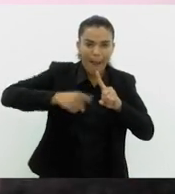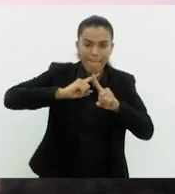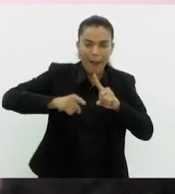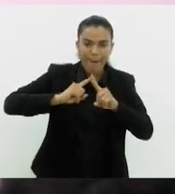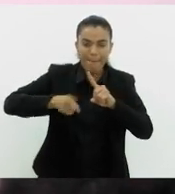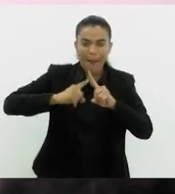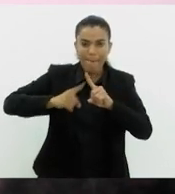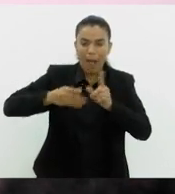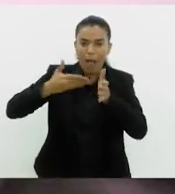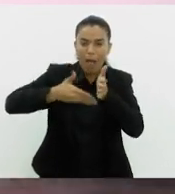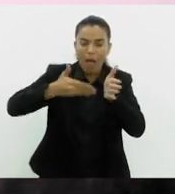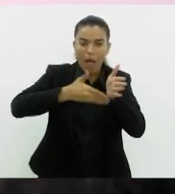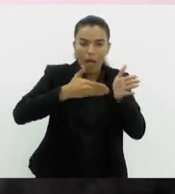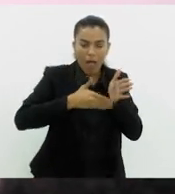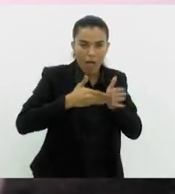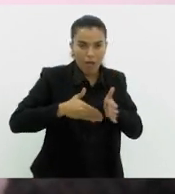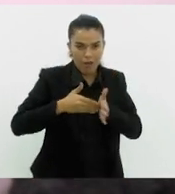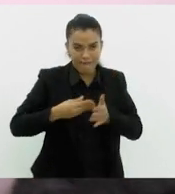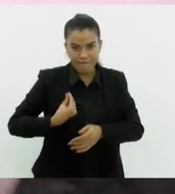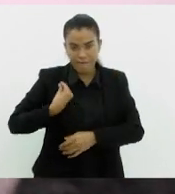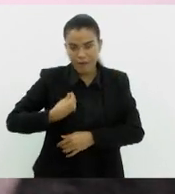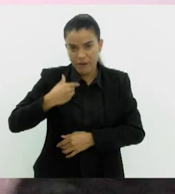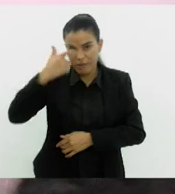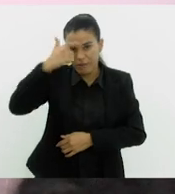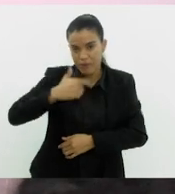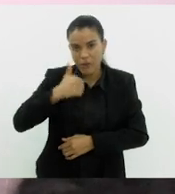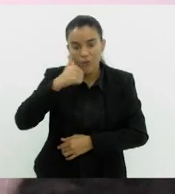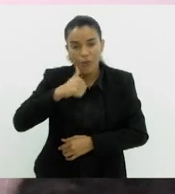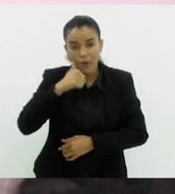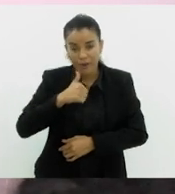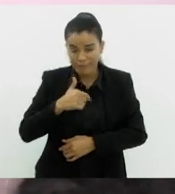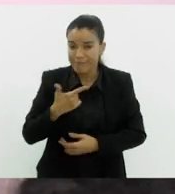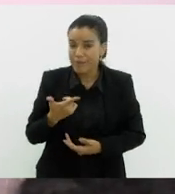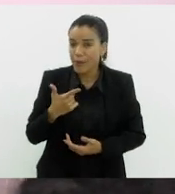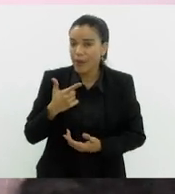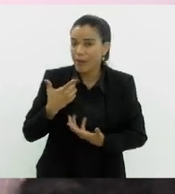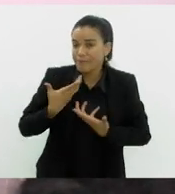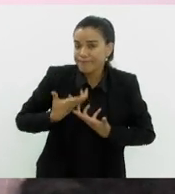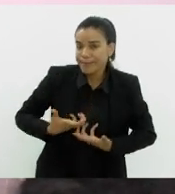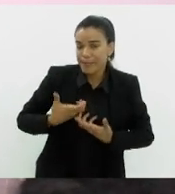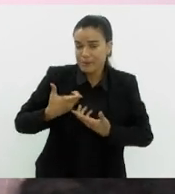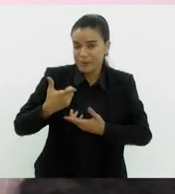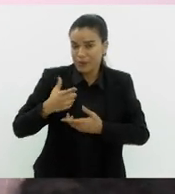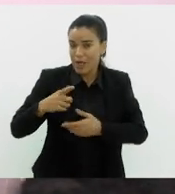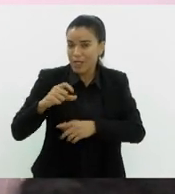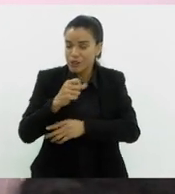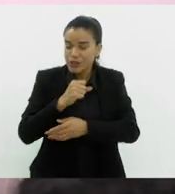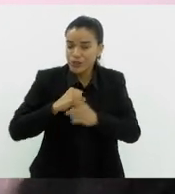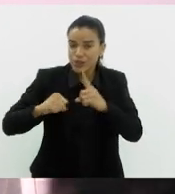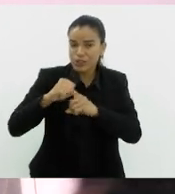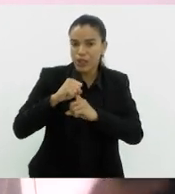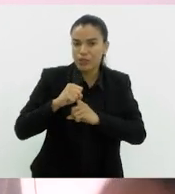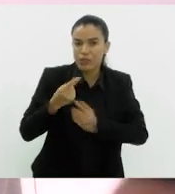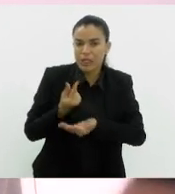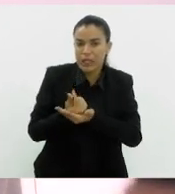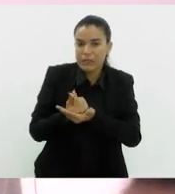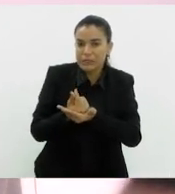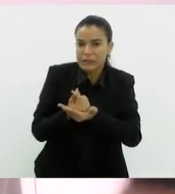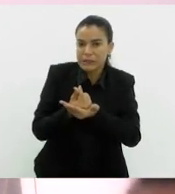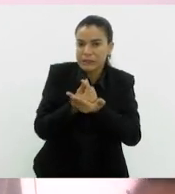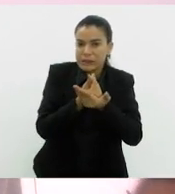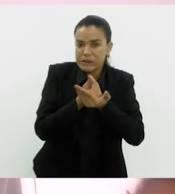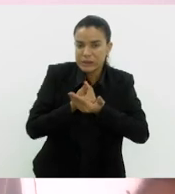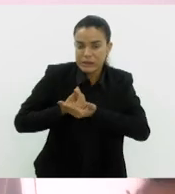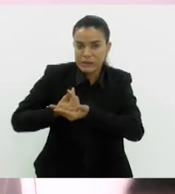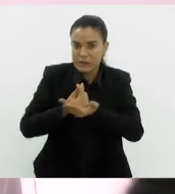restrição na vida de todas nós. E a gente sabe que esse trabalho ele custa. Nessa sociedade capitalista que a gente vive, a gente sabe que é esse termo, né, que o